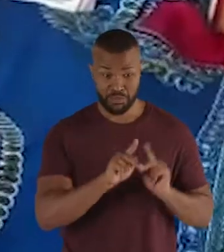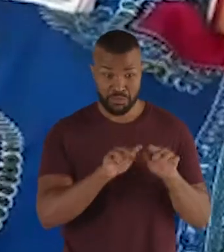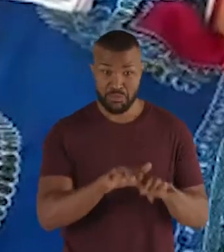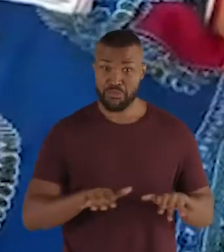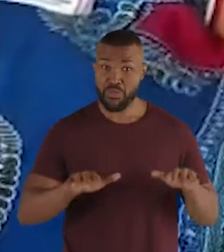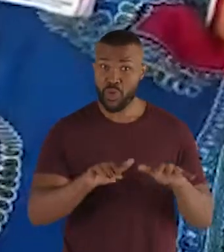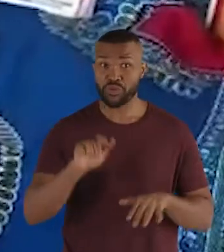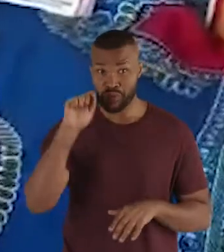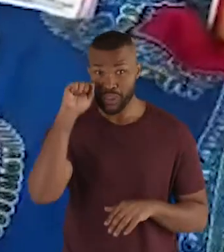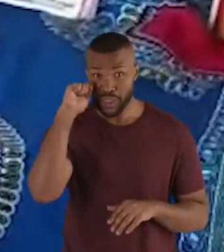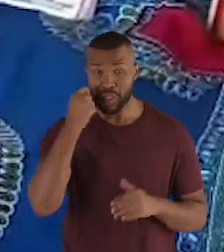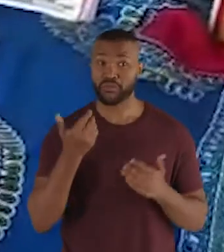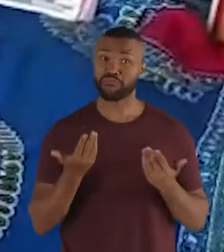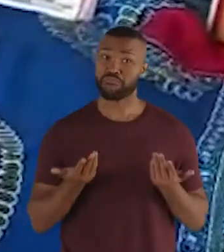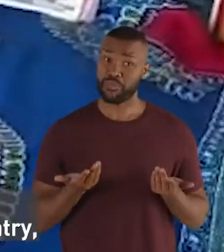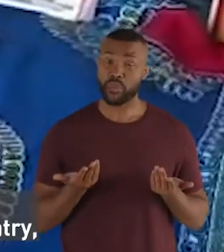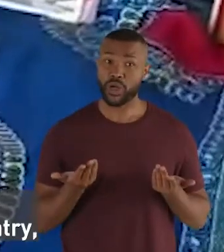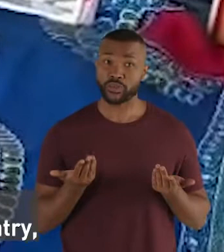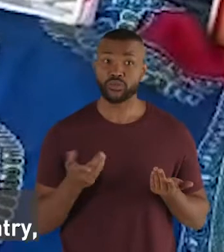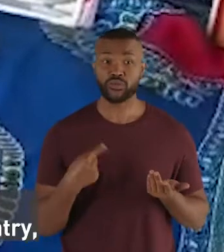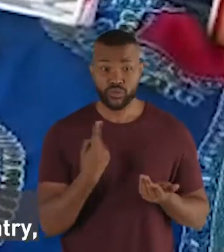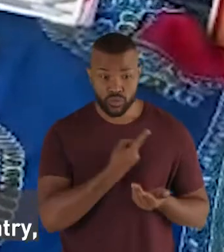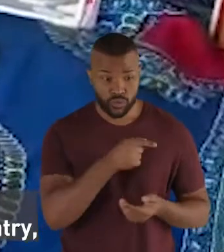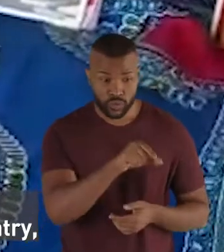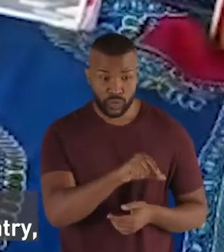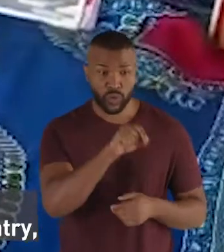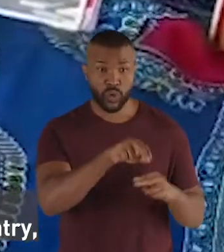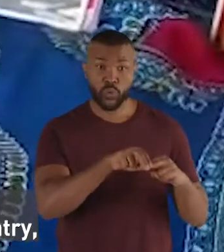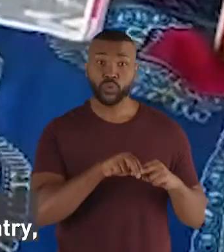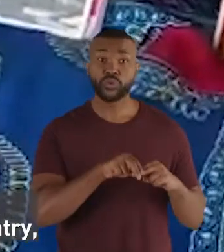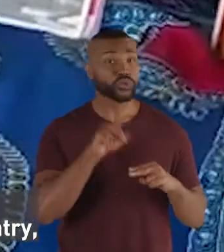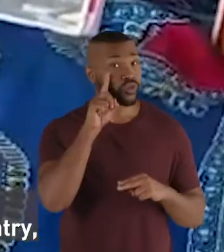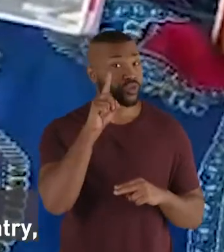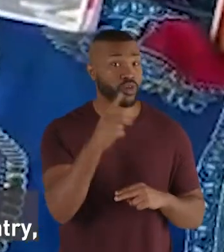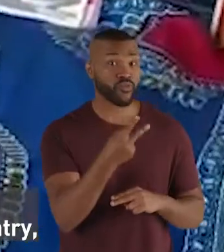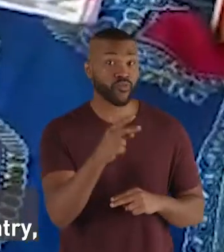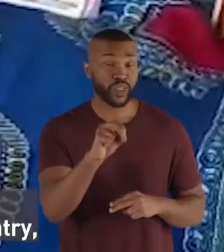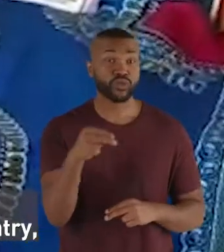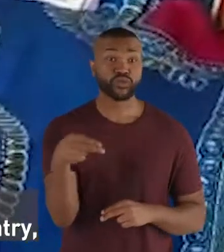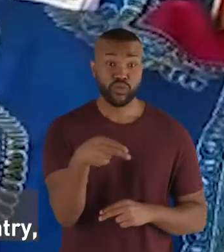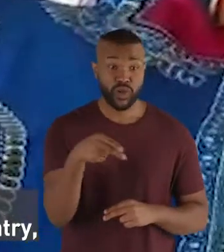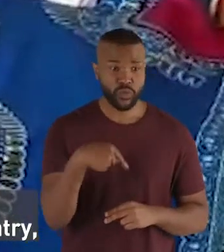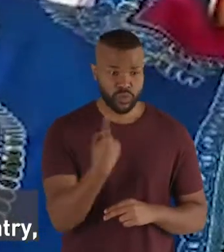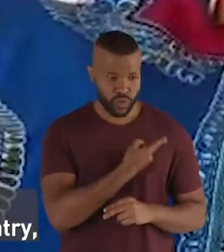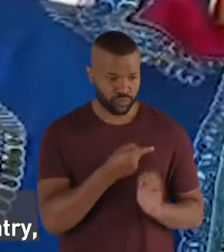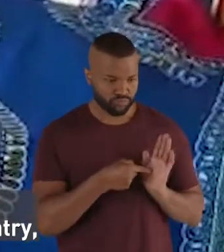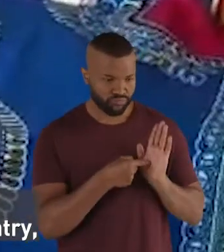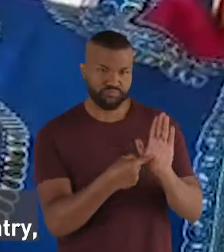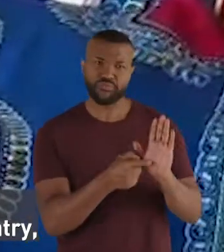situação que se encontra a população negra. Mas, quando optamos pelo 20 de novembro,